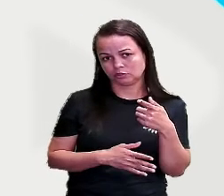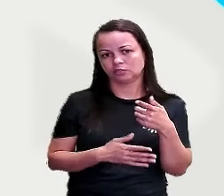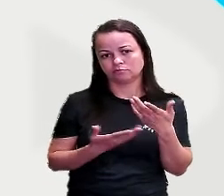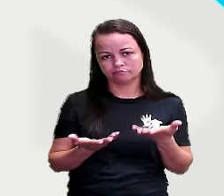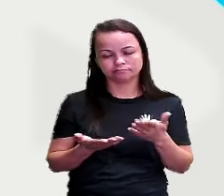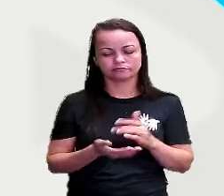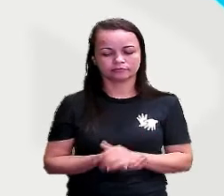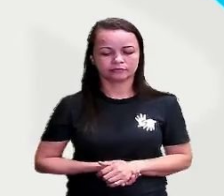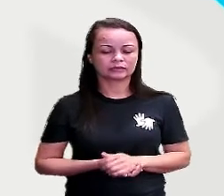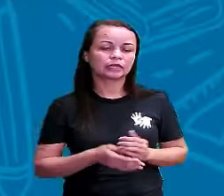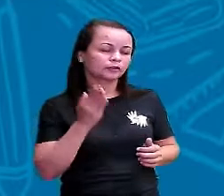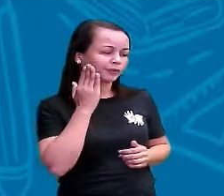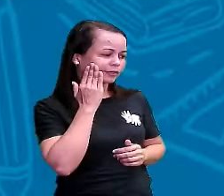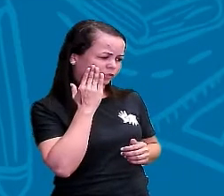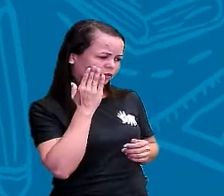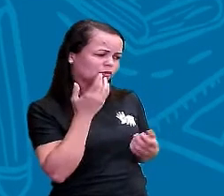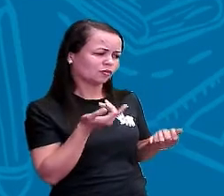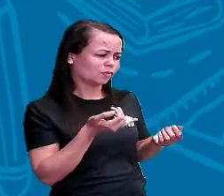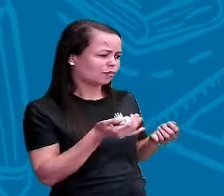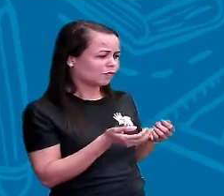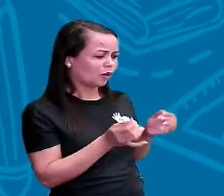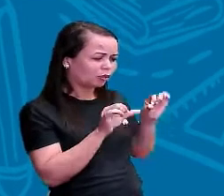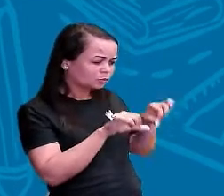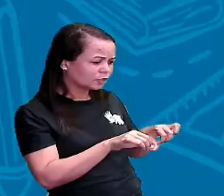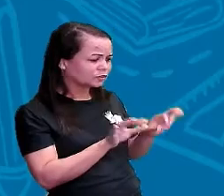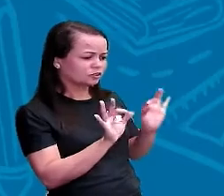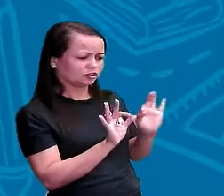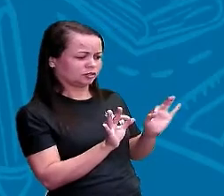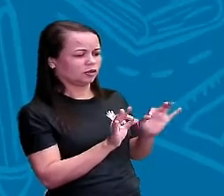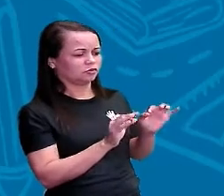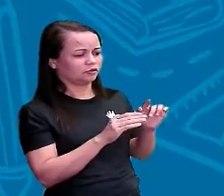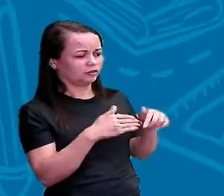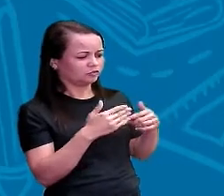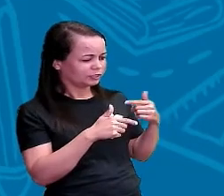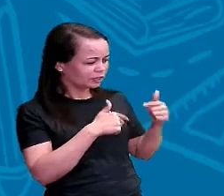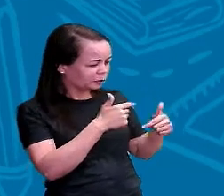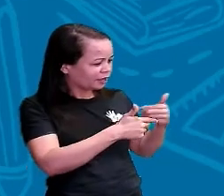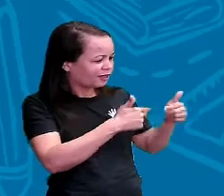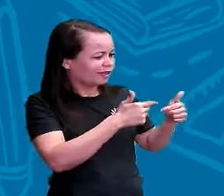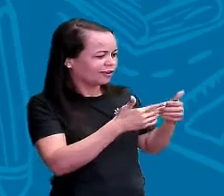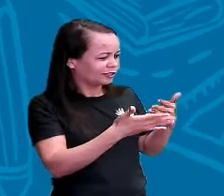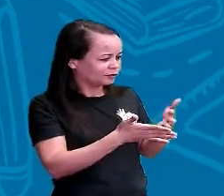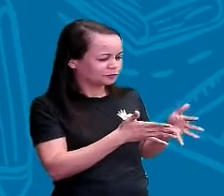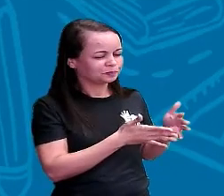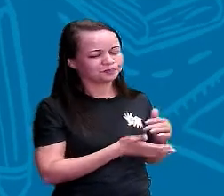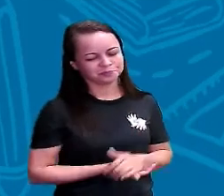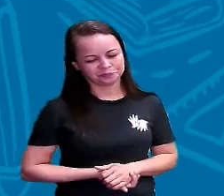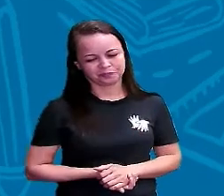E aí ele não entendeu bem e disse, não desista, né? Talvez você tenha um talento tardio aí.